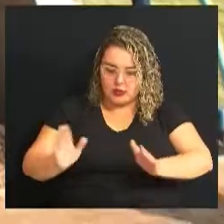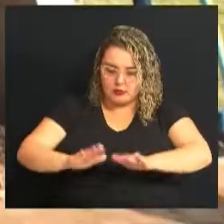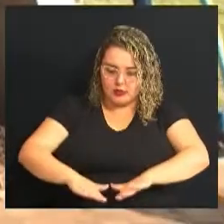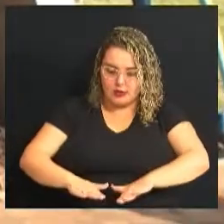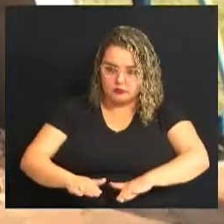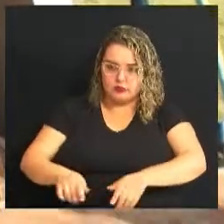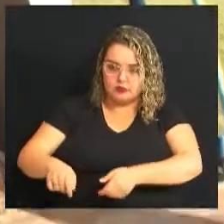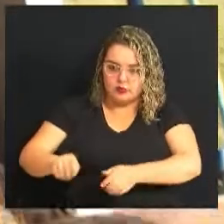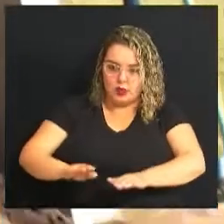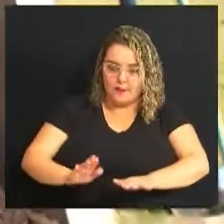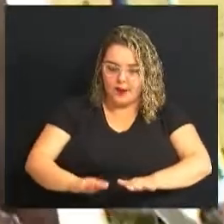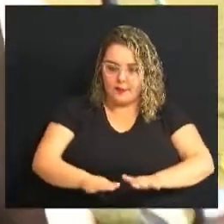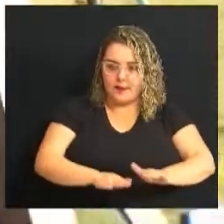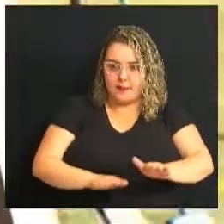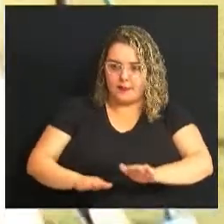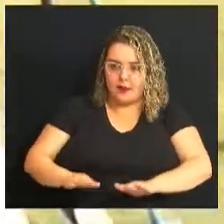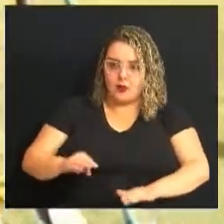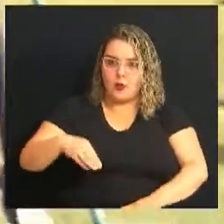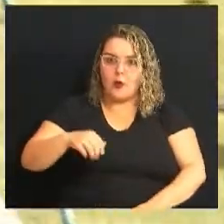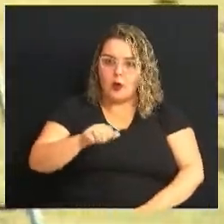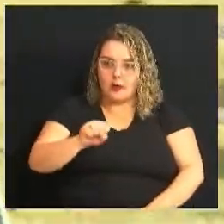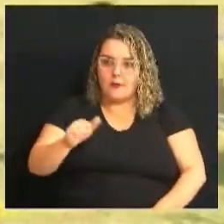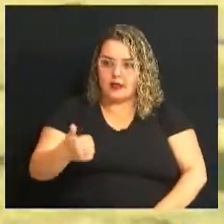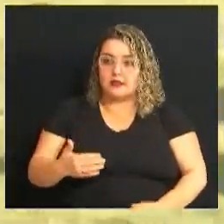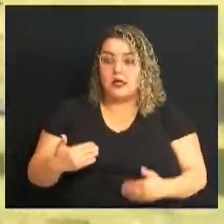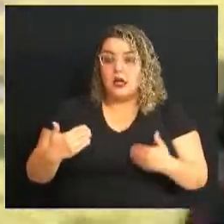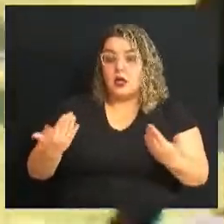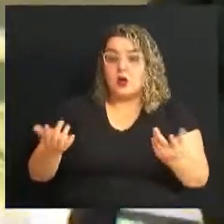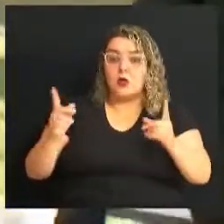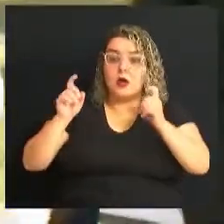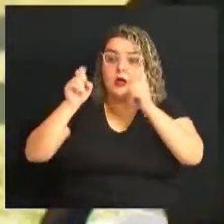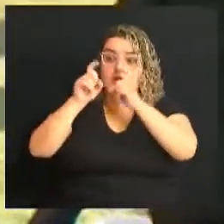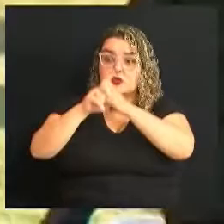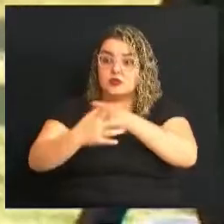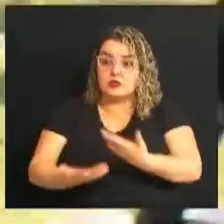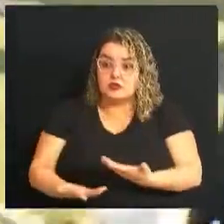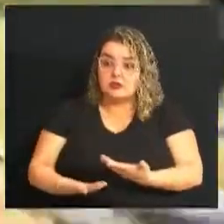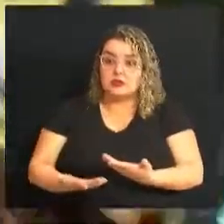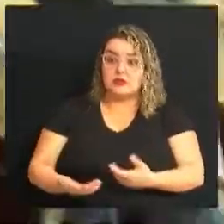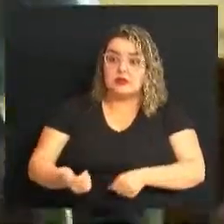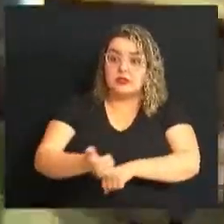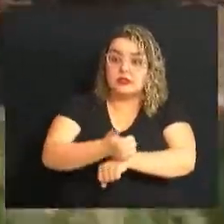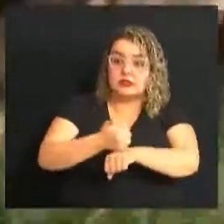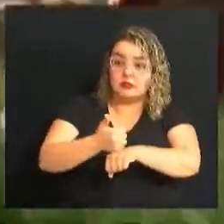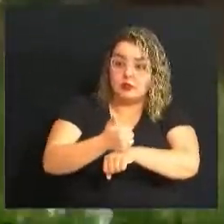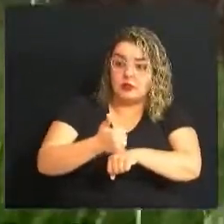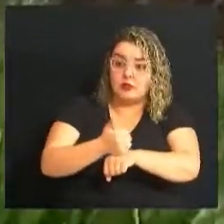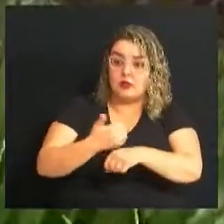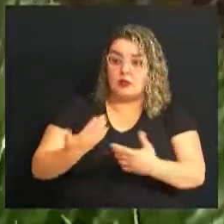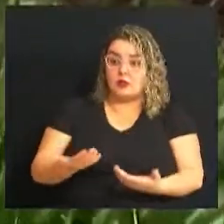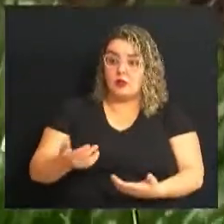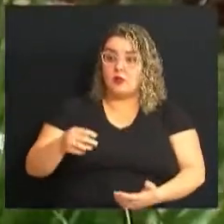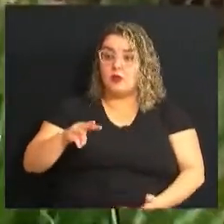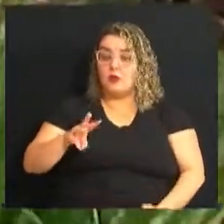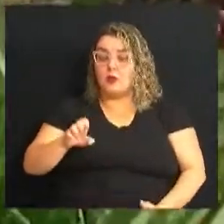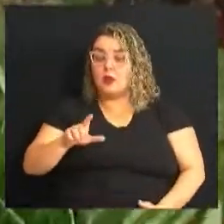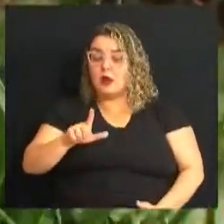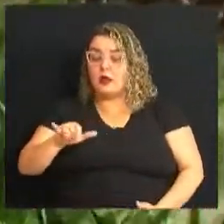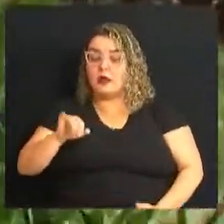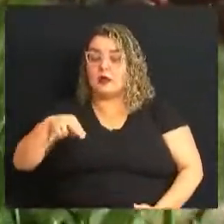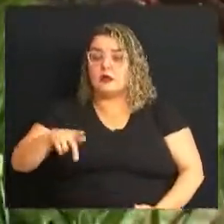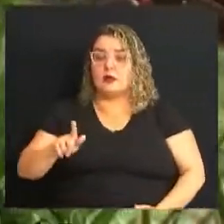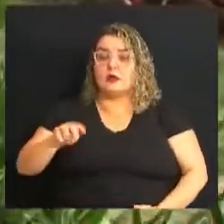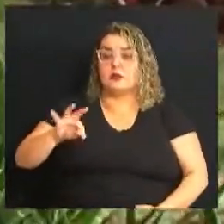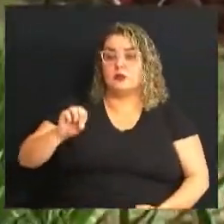do jazigo com massa. Quais os desafios aí dessa profissão, Wellington? Eu imagino, até gostaria